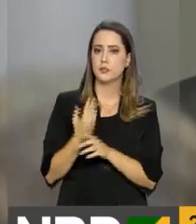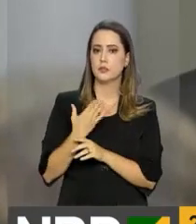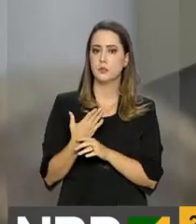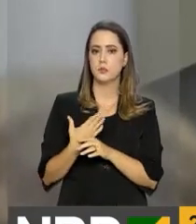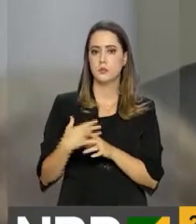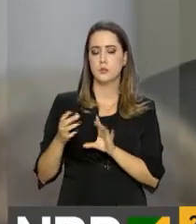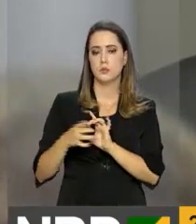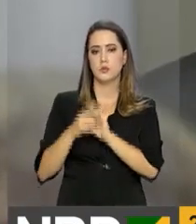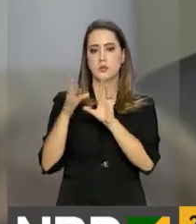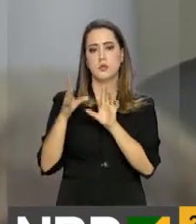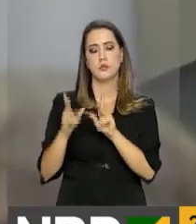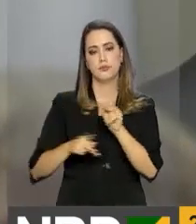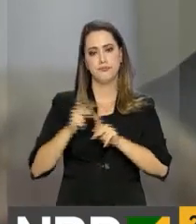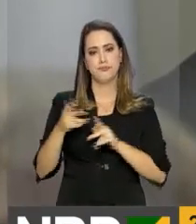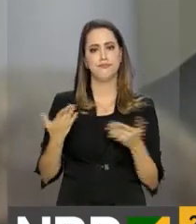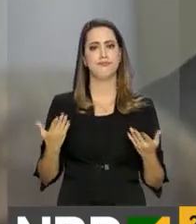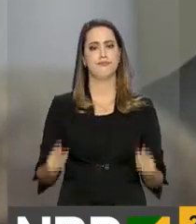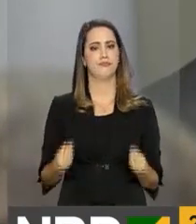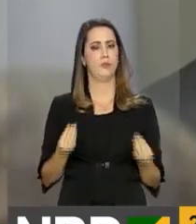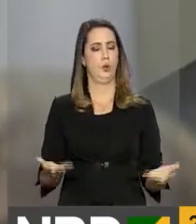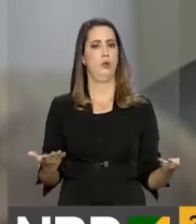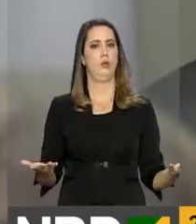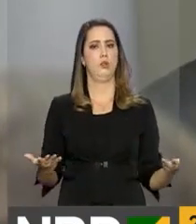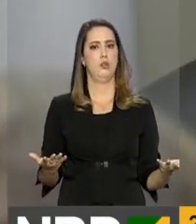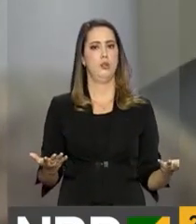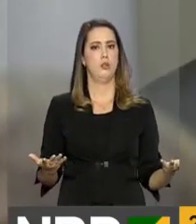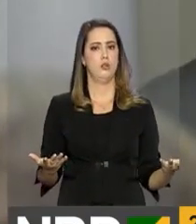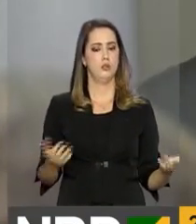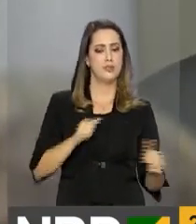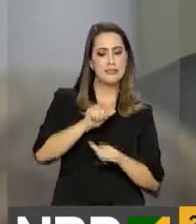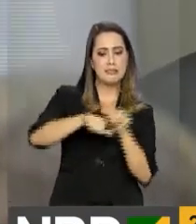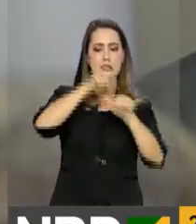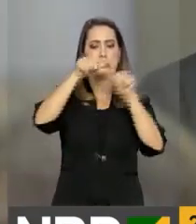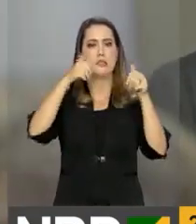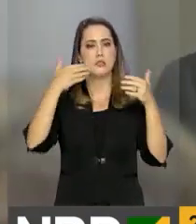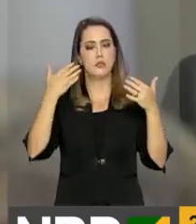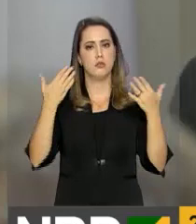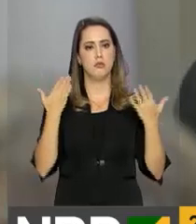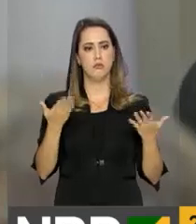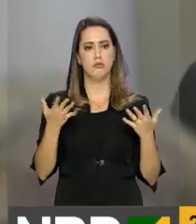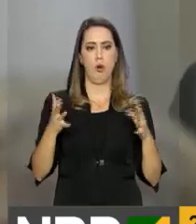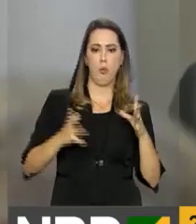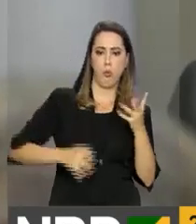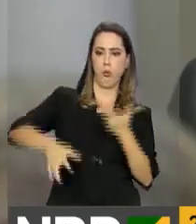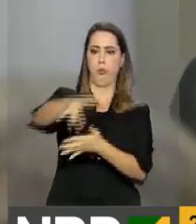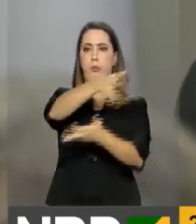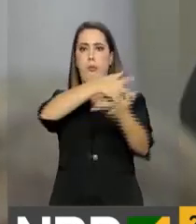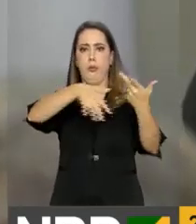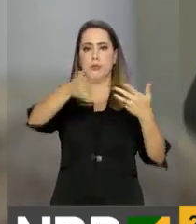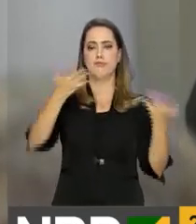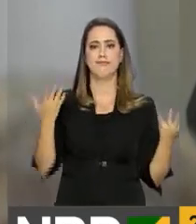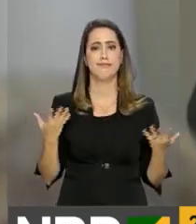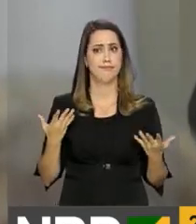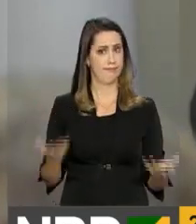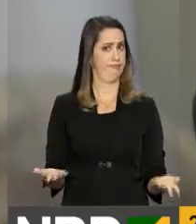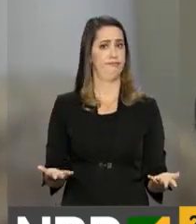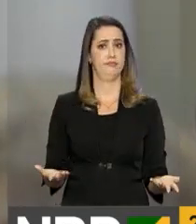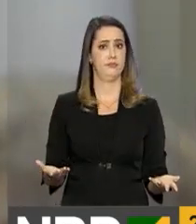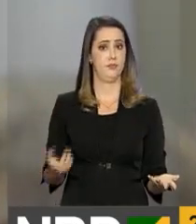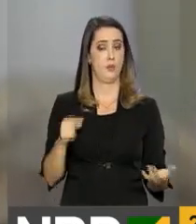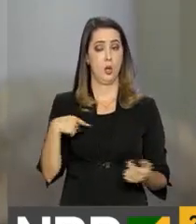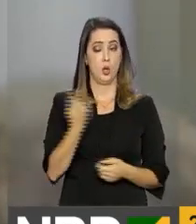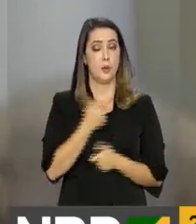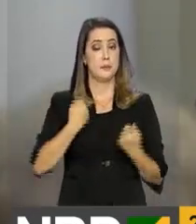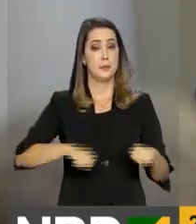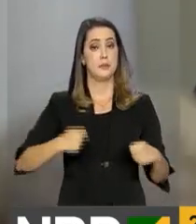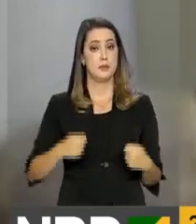soberania popular, isso vira transforma-se numa balbúrdia institucional. Então, o que nós precisamos, isto sim,